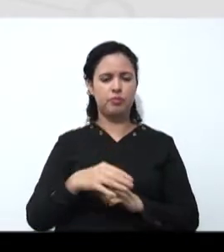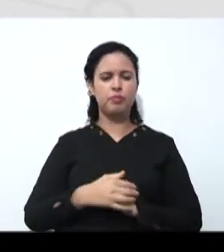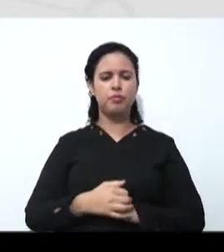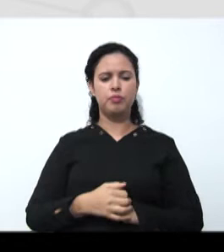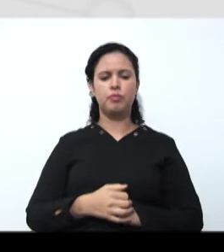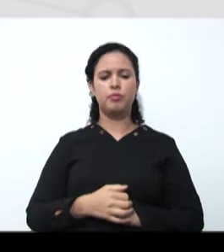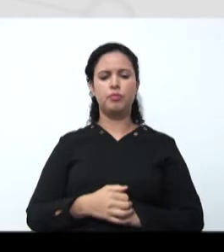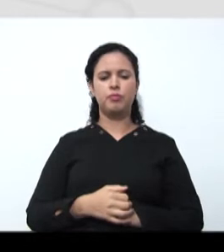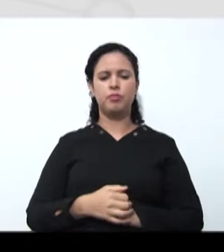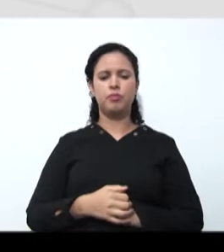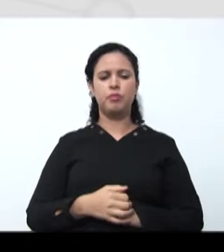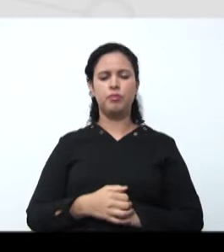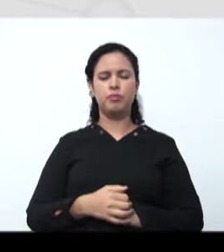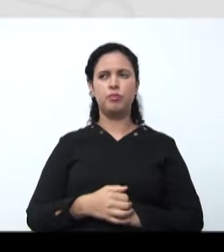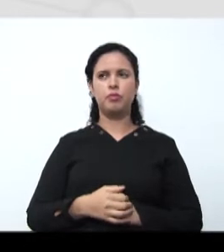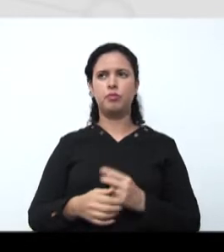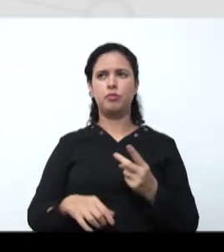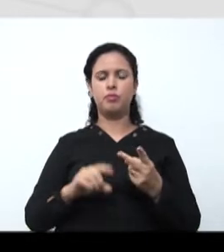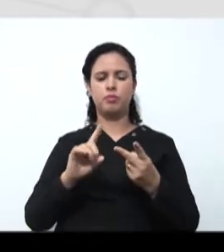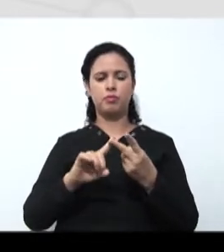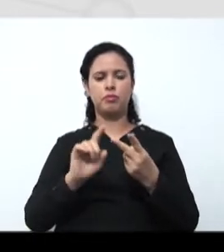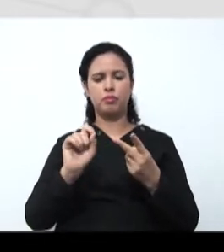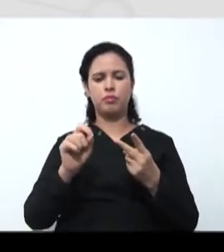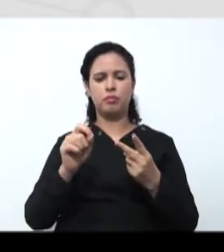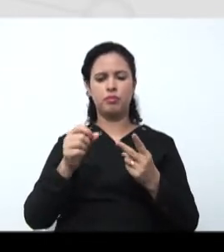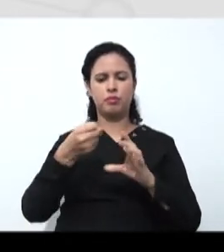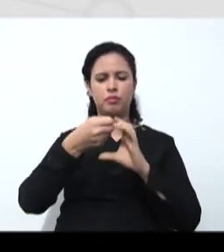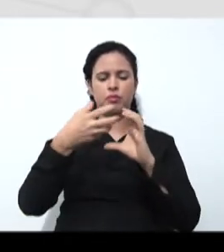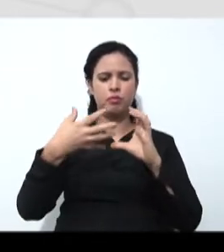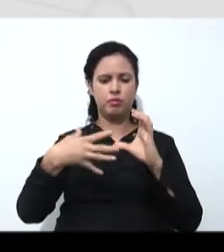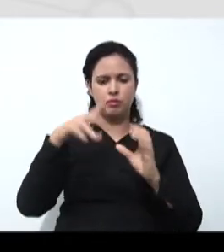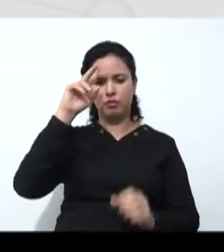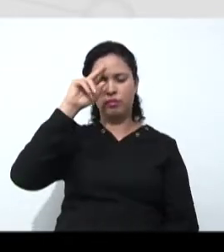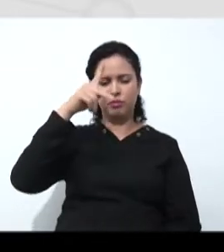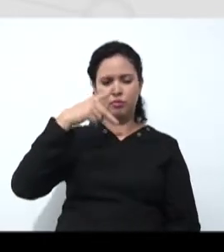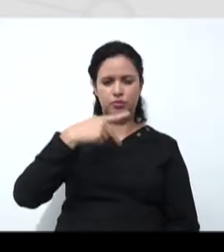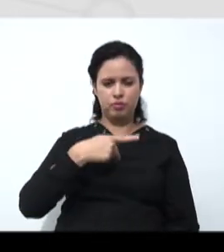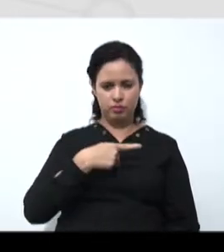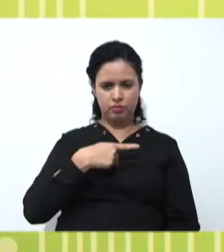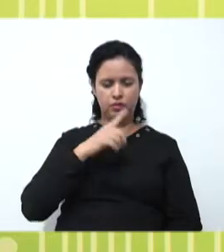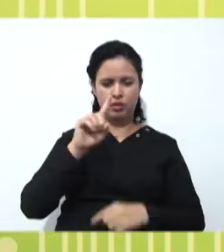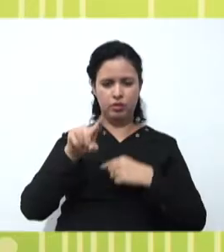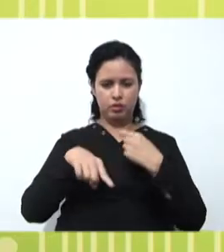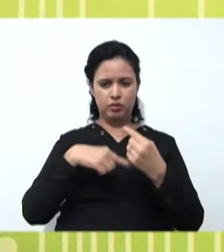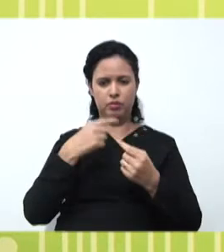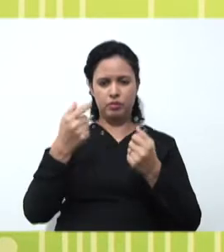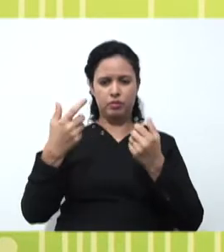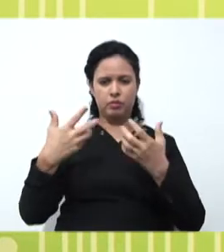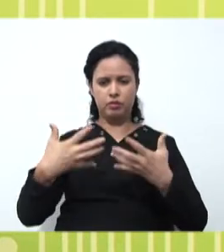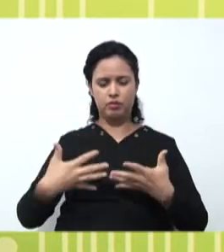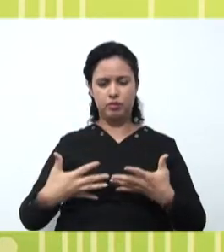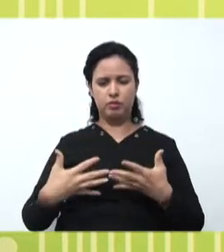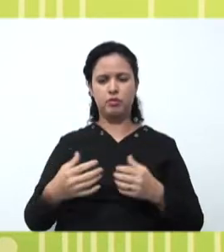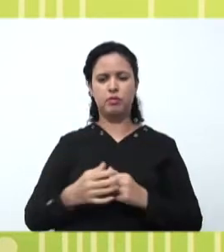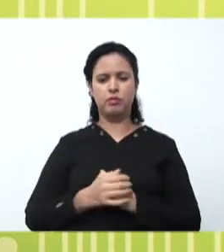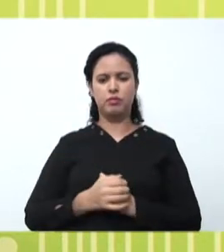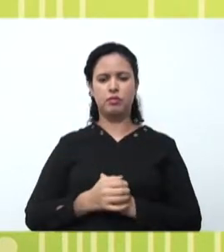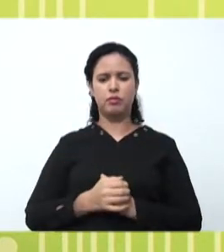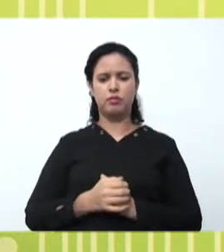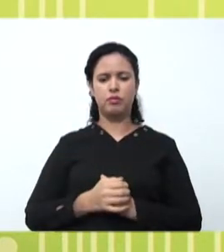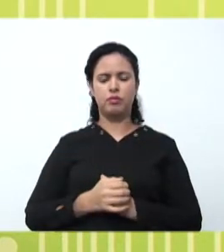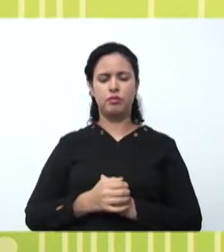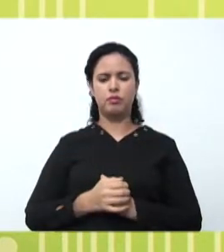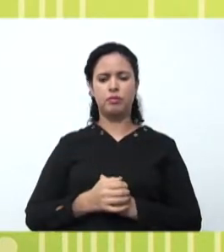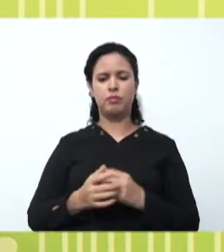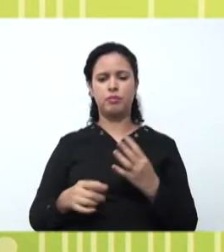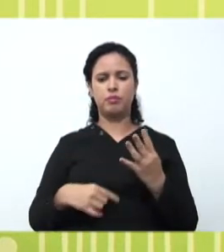terceiro ponto, a gente tem as características individuais, que daqui a pouco a gente vai dar uma olhada nelas, quais seriam. E